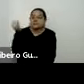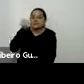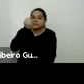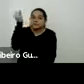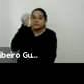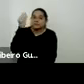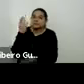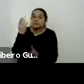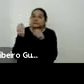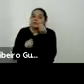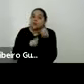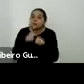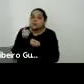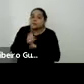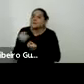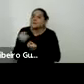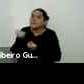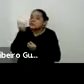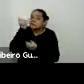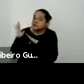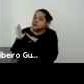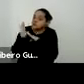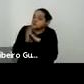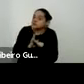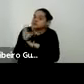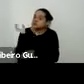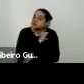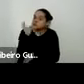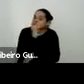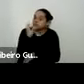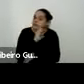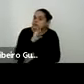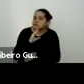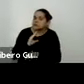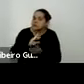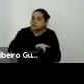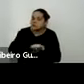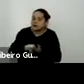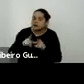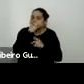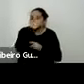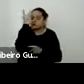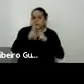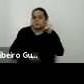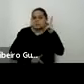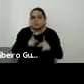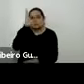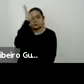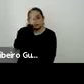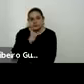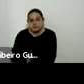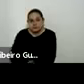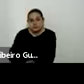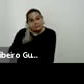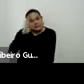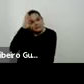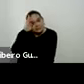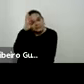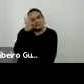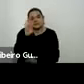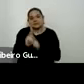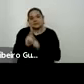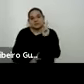auxílios emergenciais para a sobrevivência da população brasileira, principalmente da